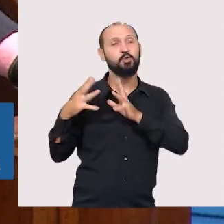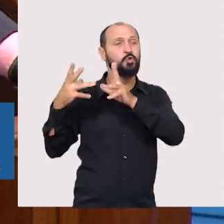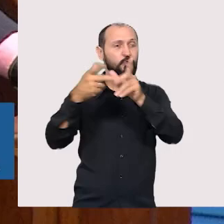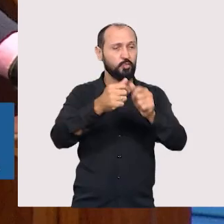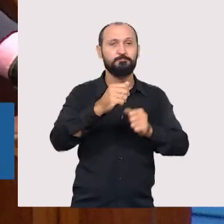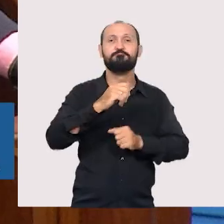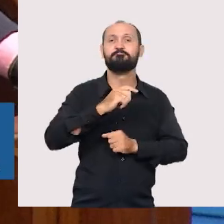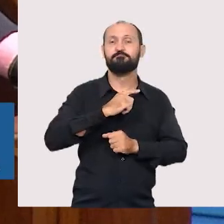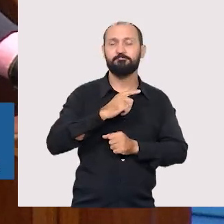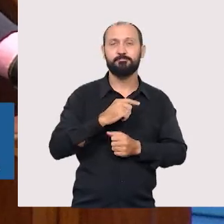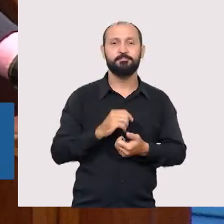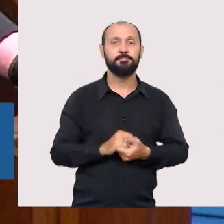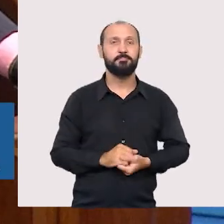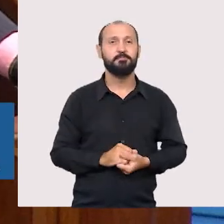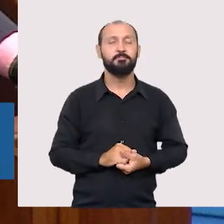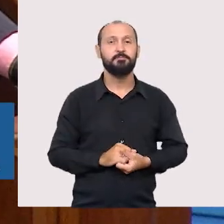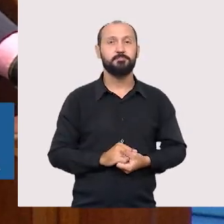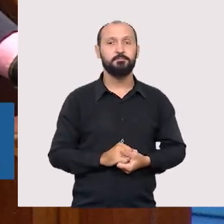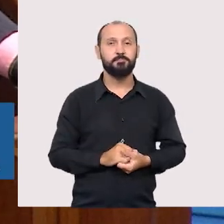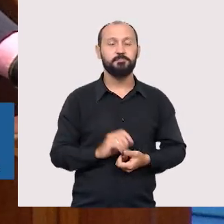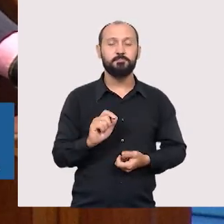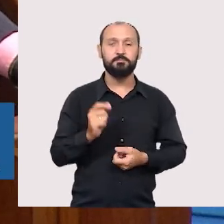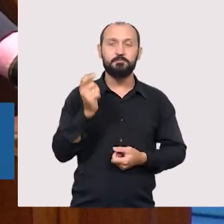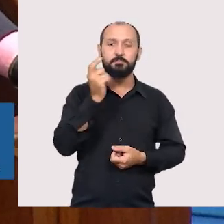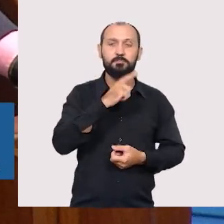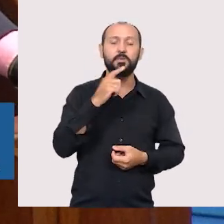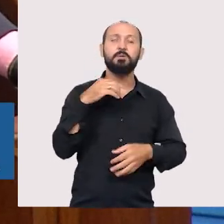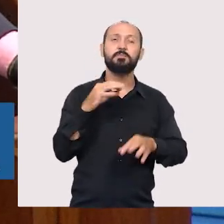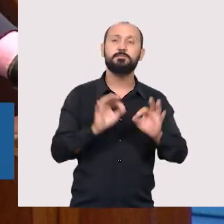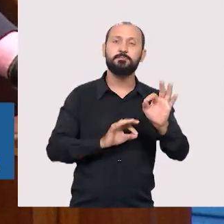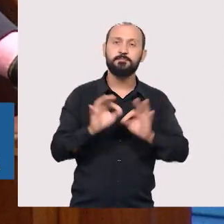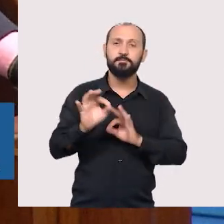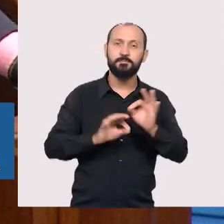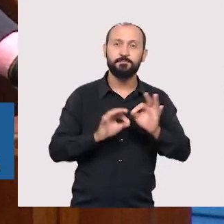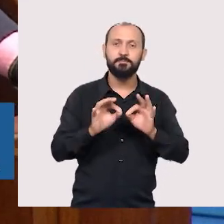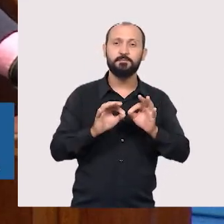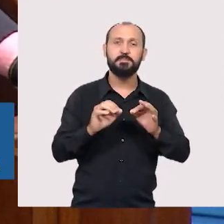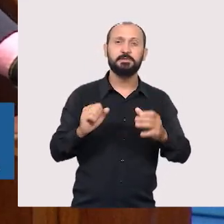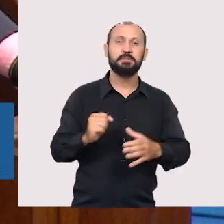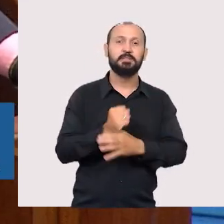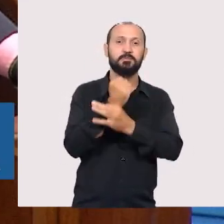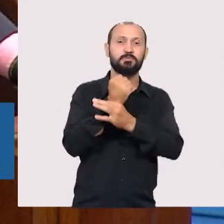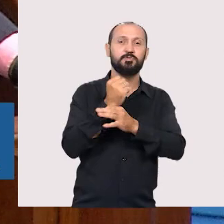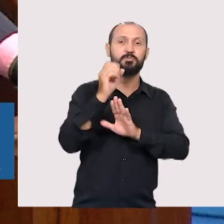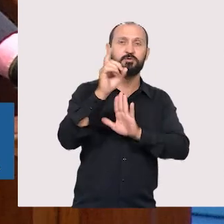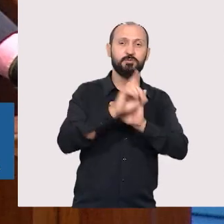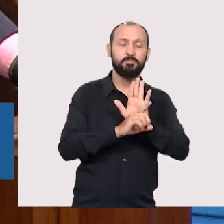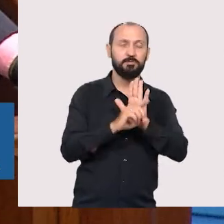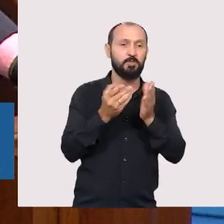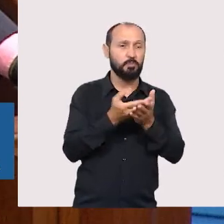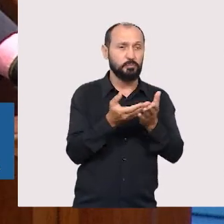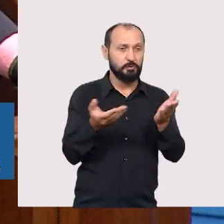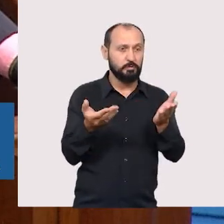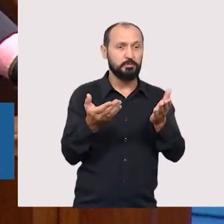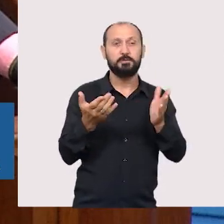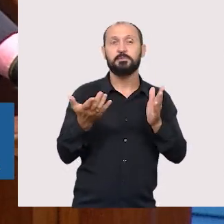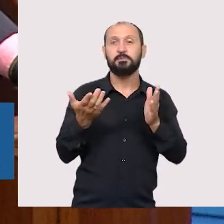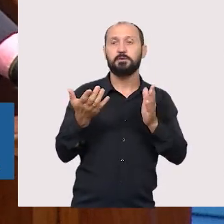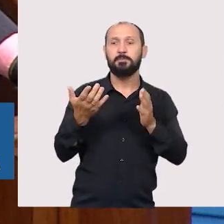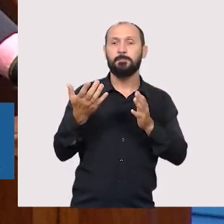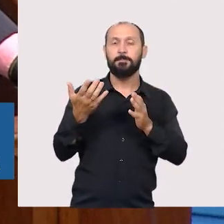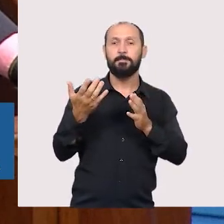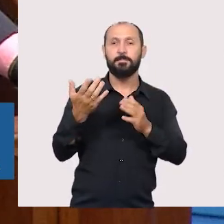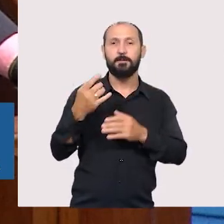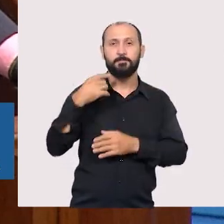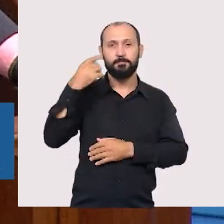tantas limitações que a gente sabe que todos nós temos. E que a gente possa caminhar, assim, para efetivar essa garantia de